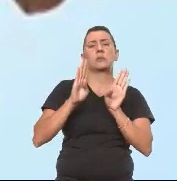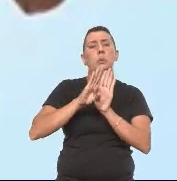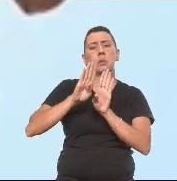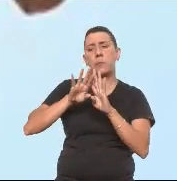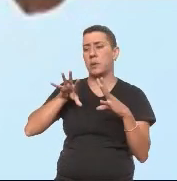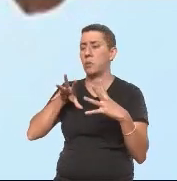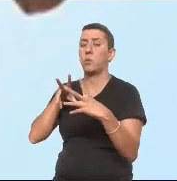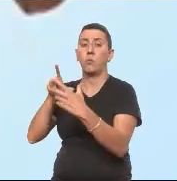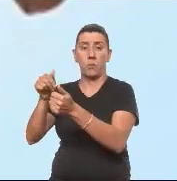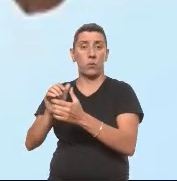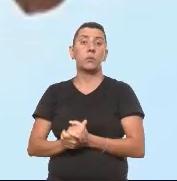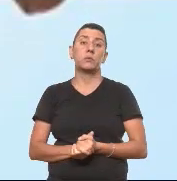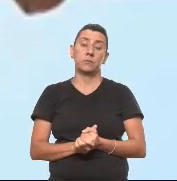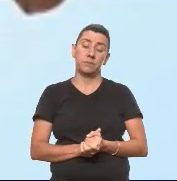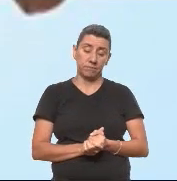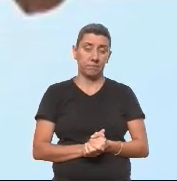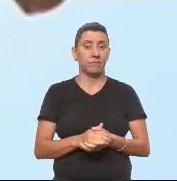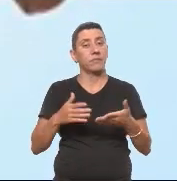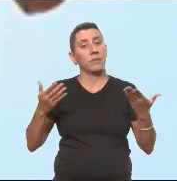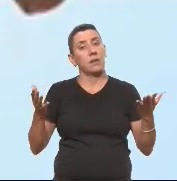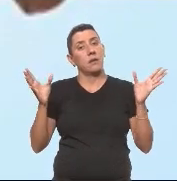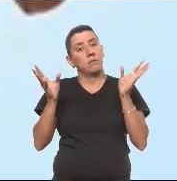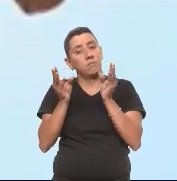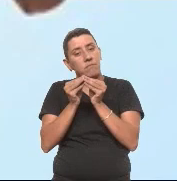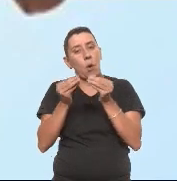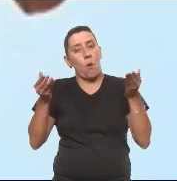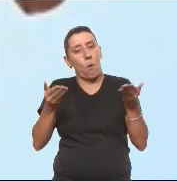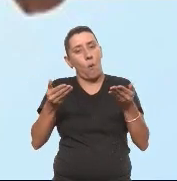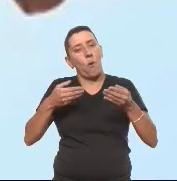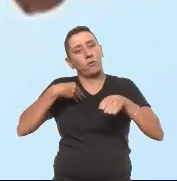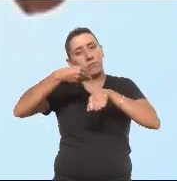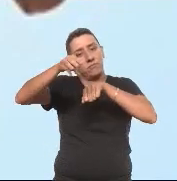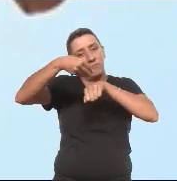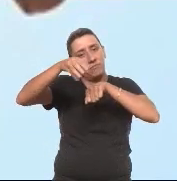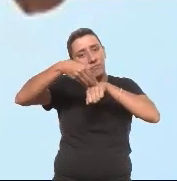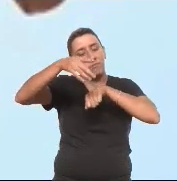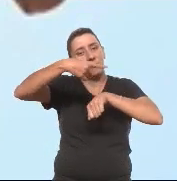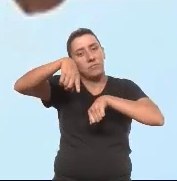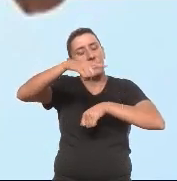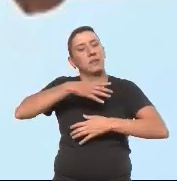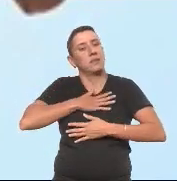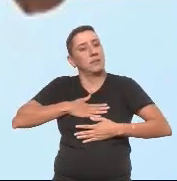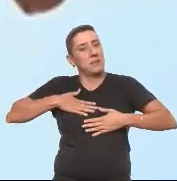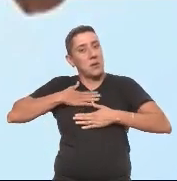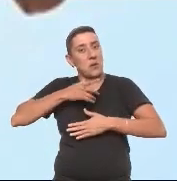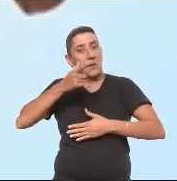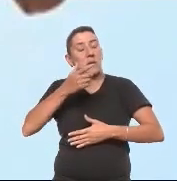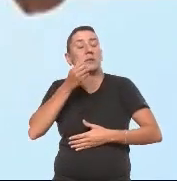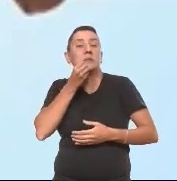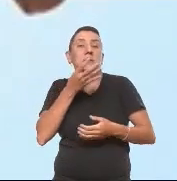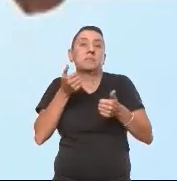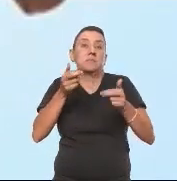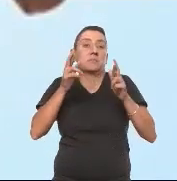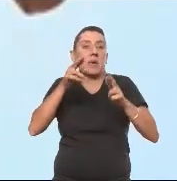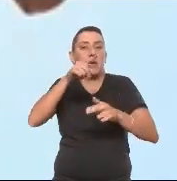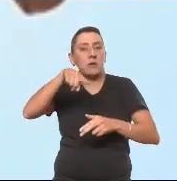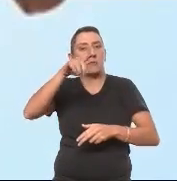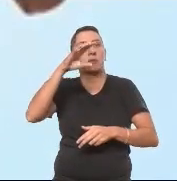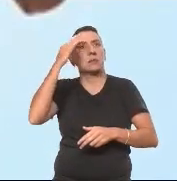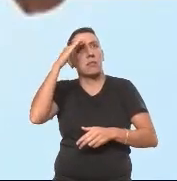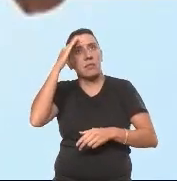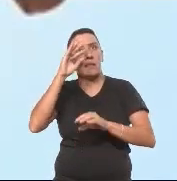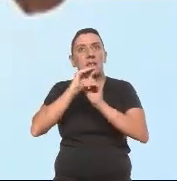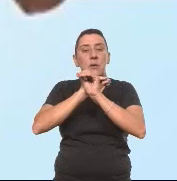mundo então era isso que eu tinha para comentar hoje com vocês Espero que tenha sido de uma maneira bem simples mas bem